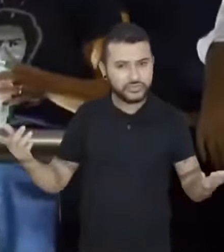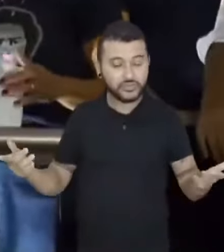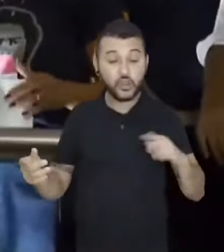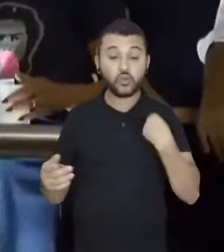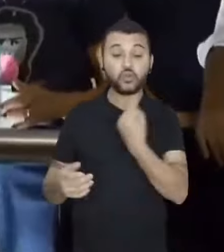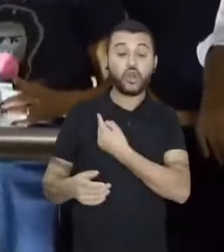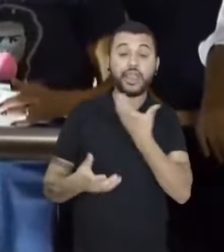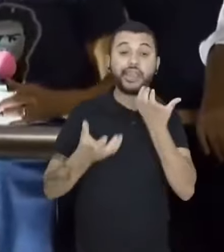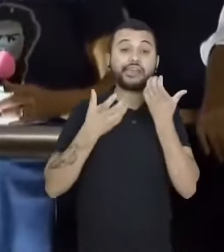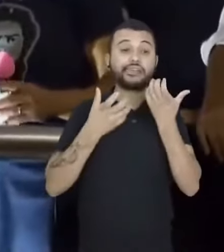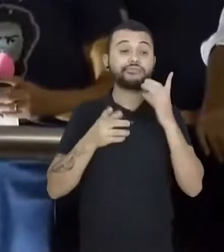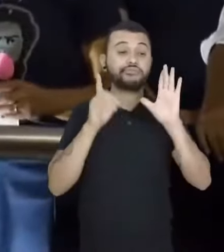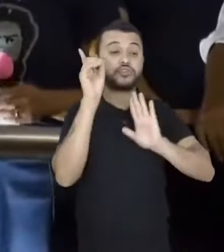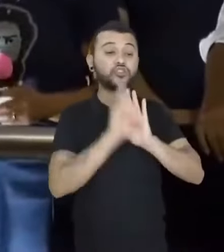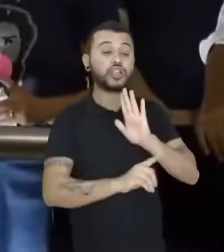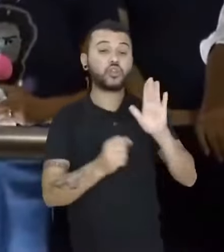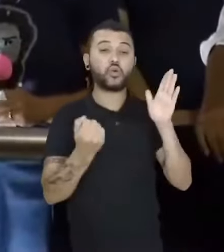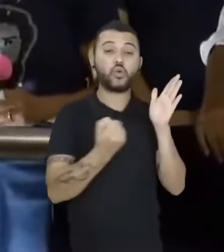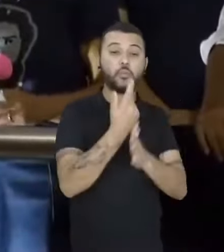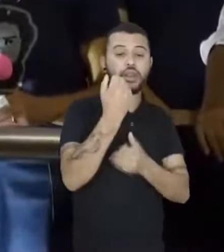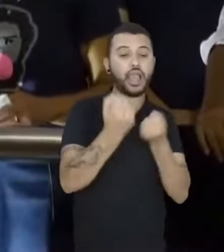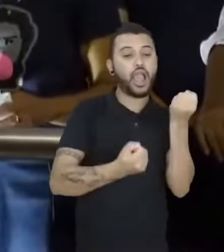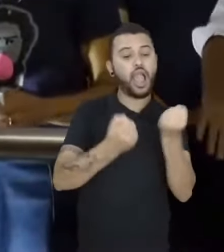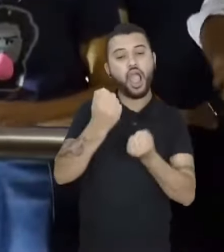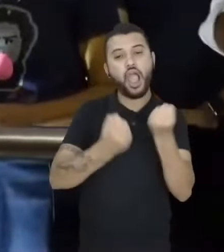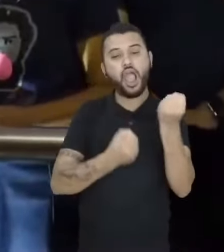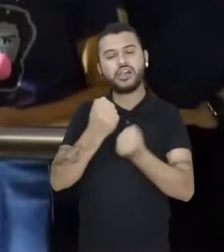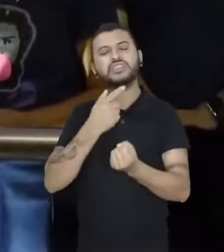Nós queremos ter o direito de comprar um carrinho.